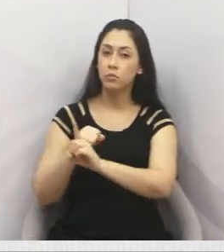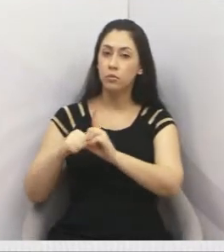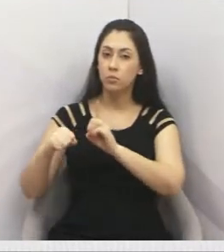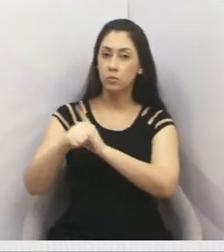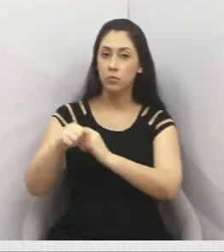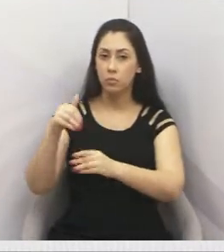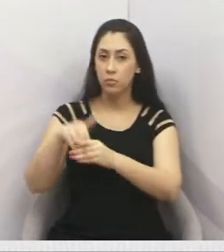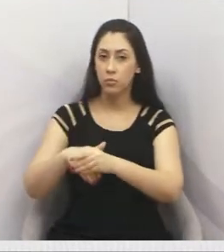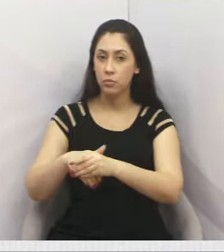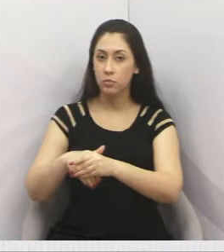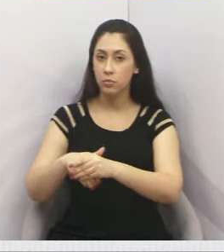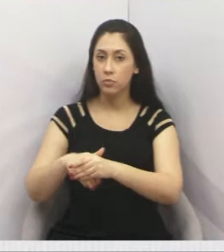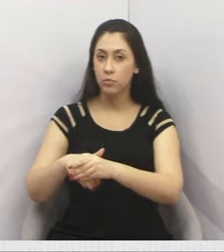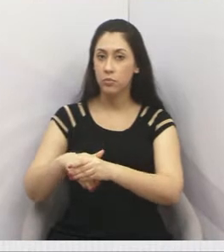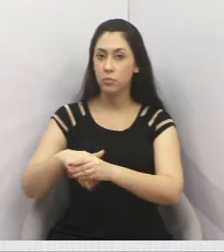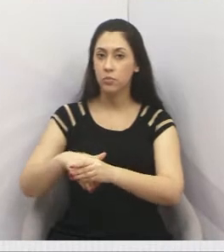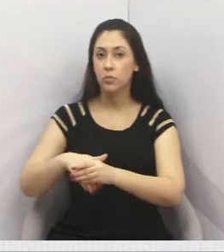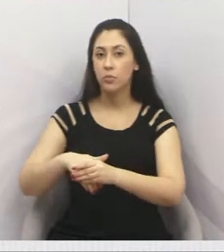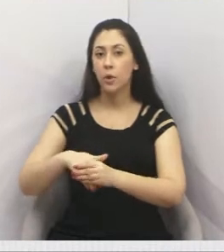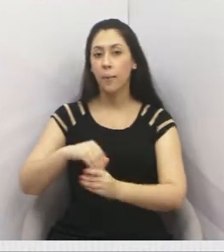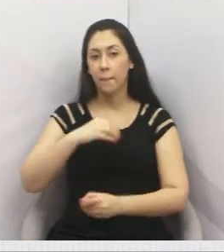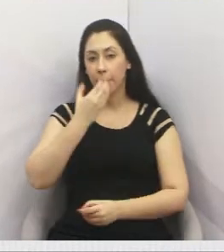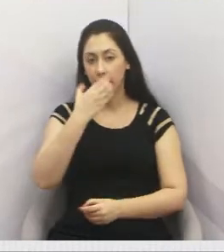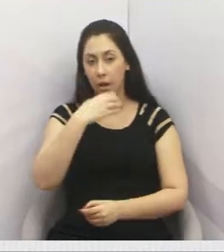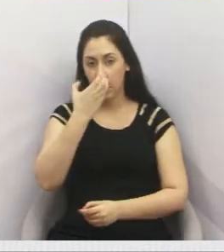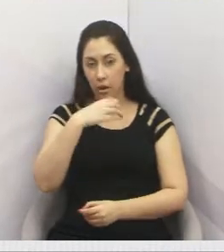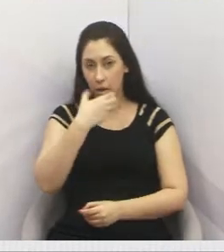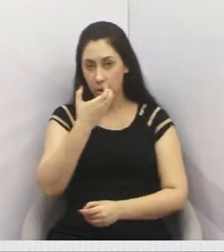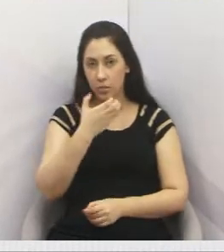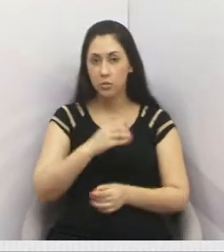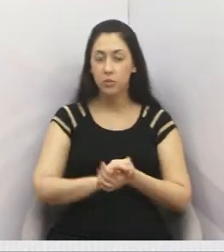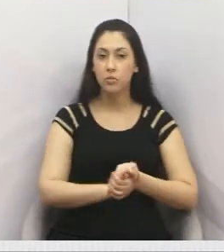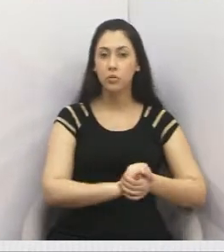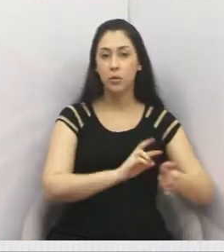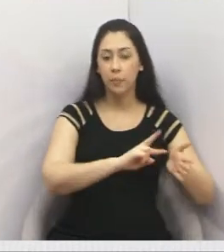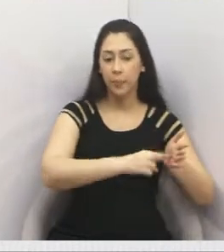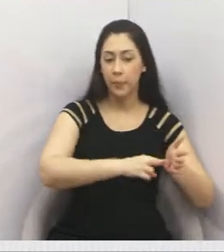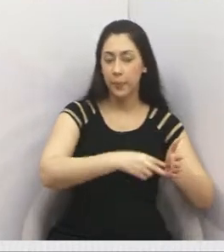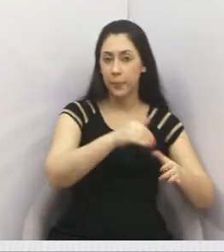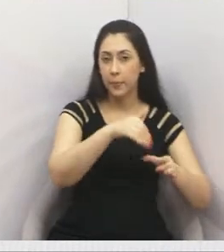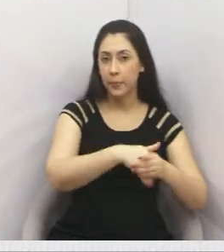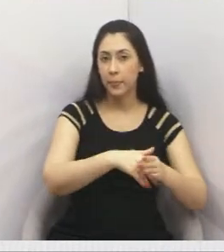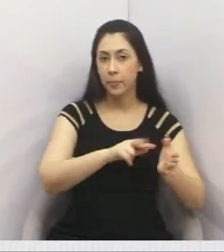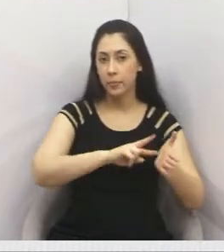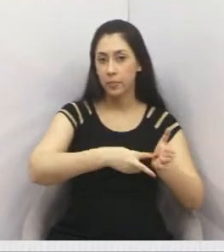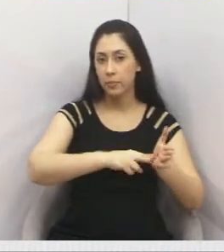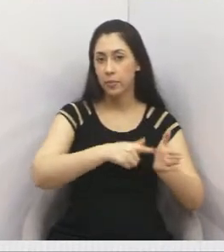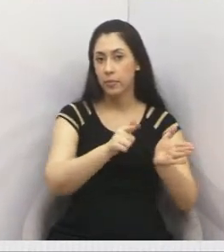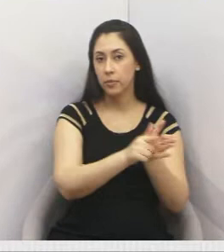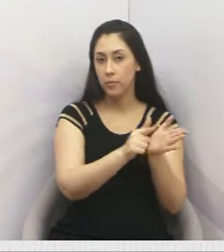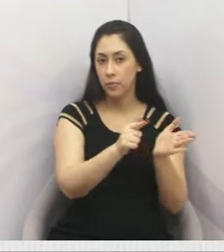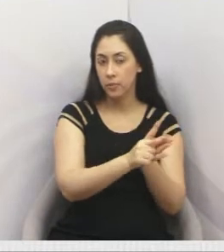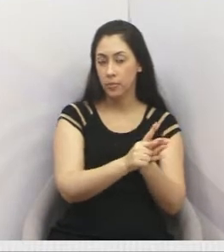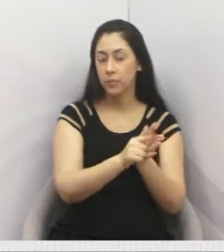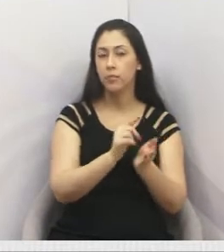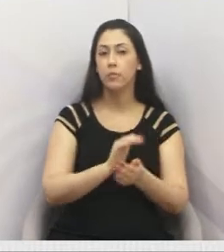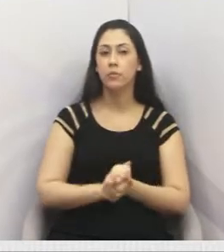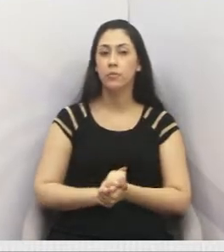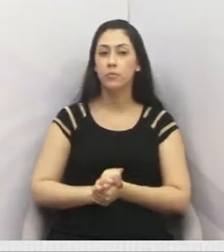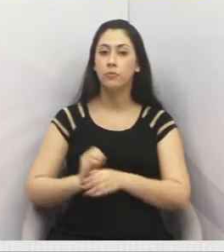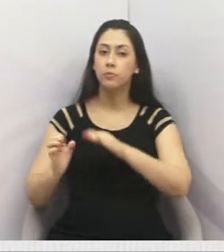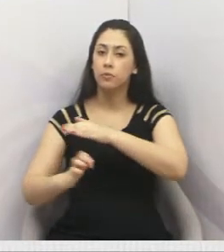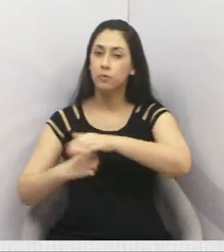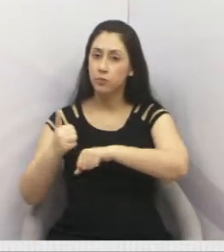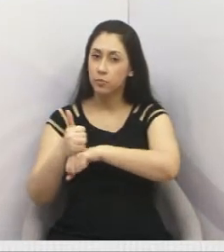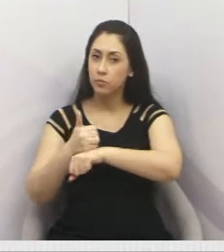Movimentos populares, Jardim Paraíso e Jardim Holanda, entidades de classe sindical, Sindicato dos Papeleiros,